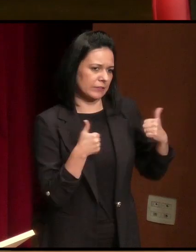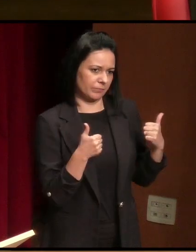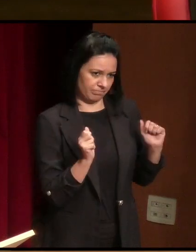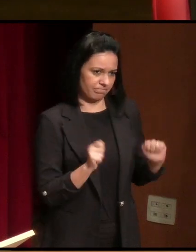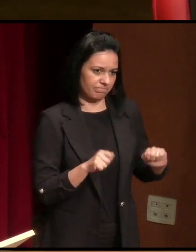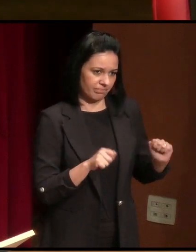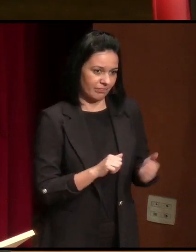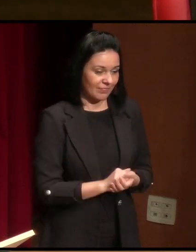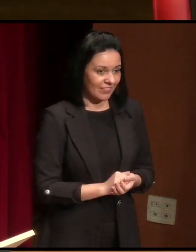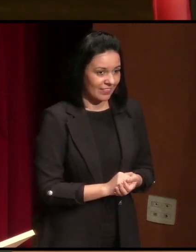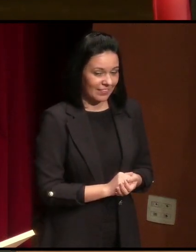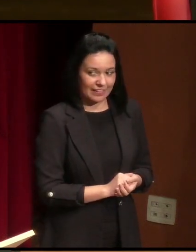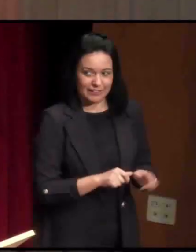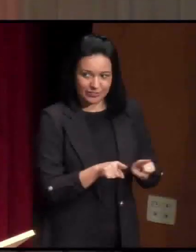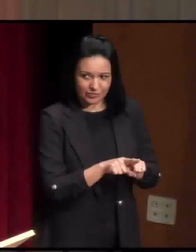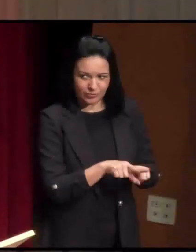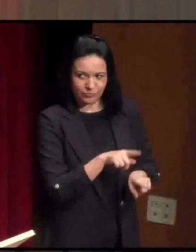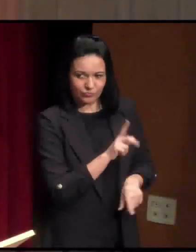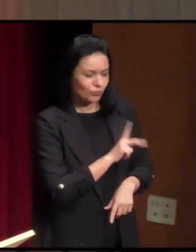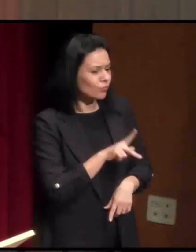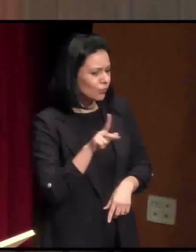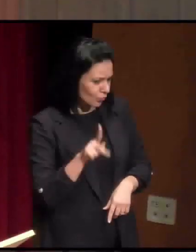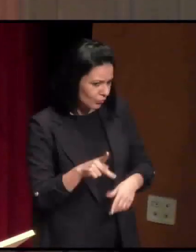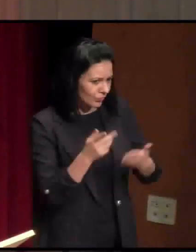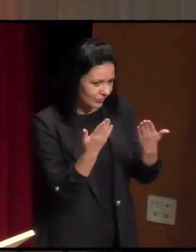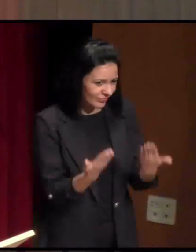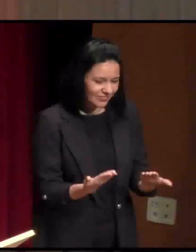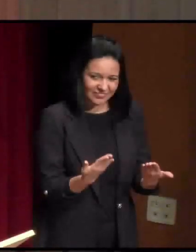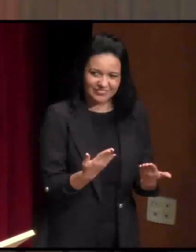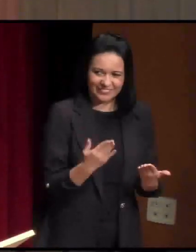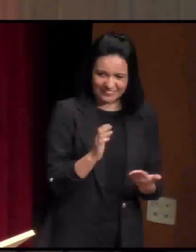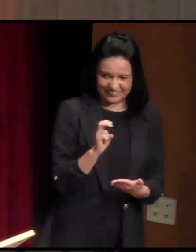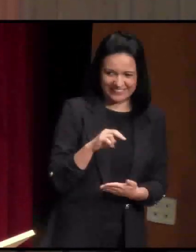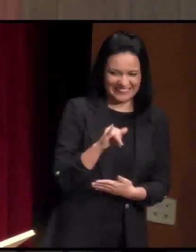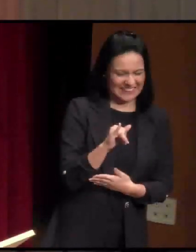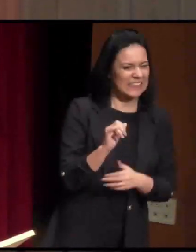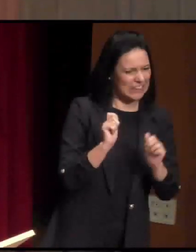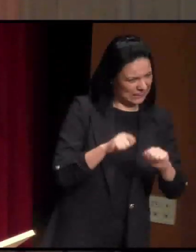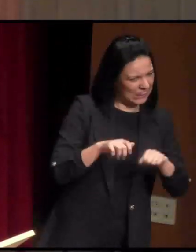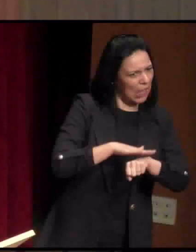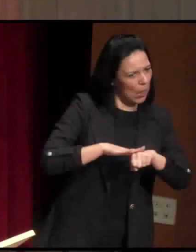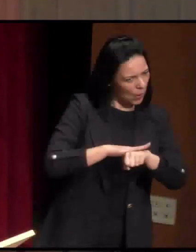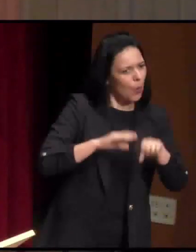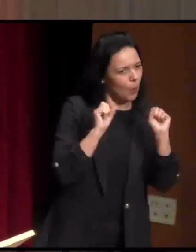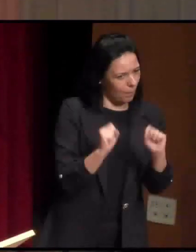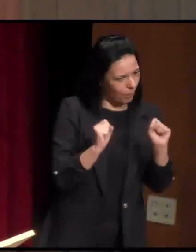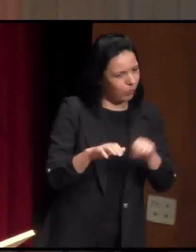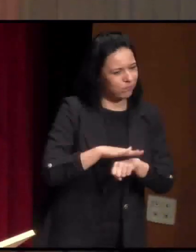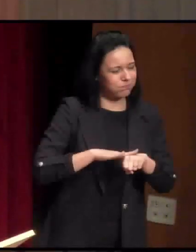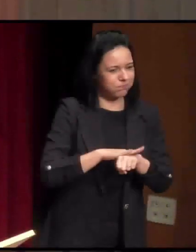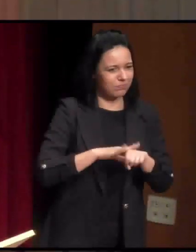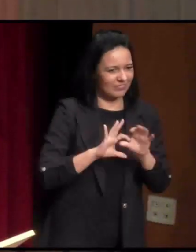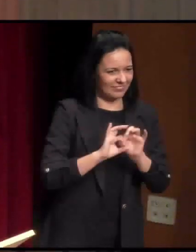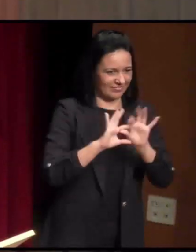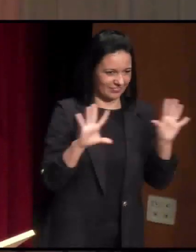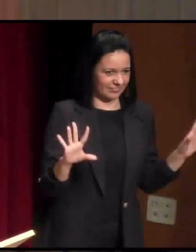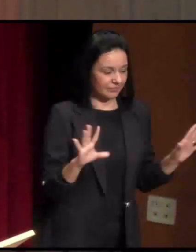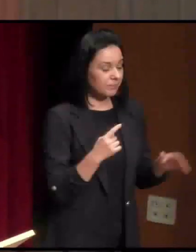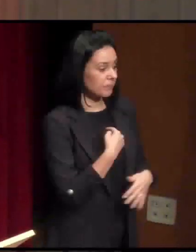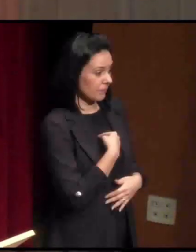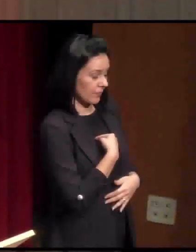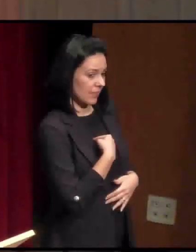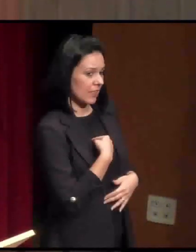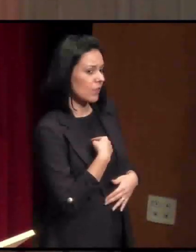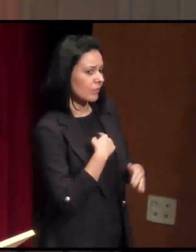Eu acho que a professora Eni quer falar. Quero. Pode falar, professora. Interfere mesmo, entra na fala do Ferrari aí, por favor. Eu sou um